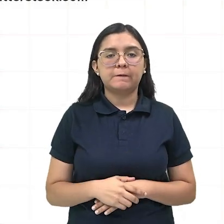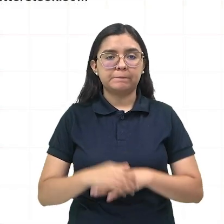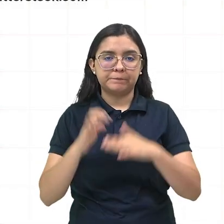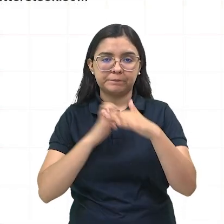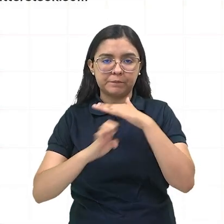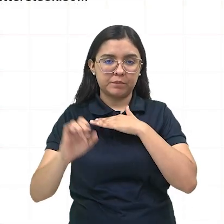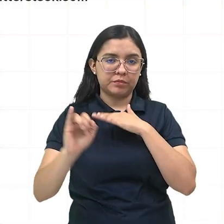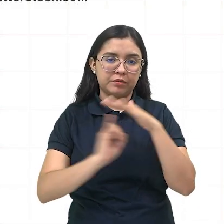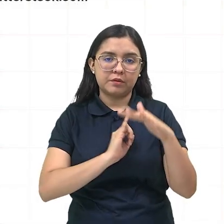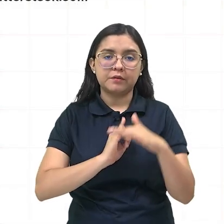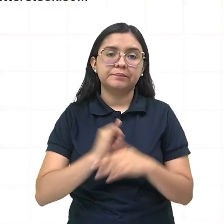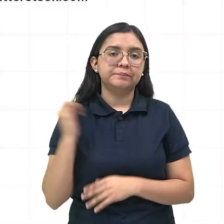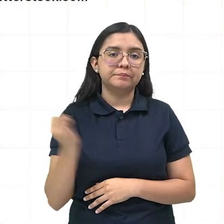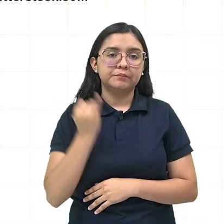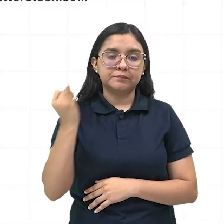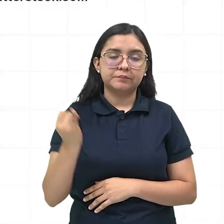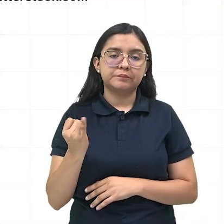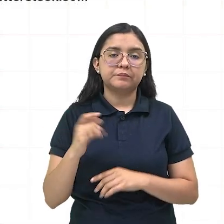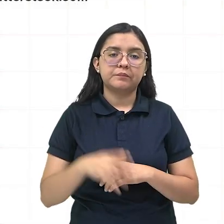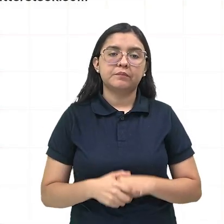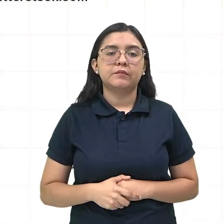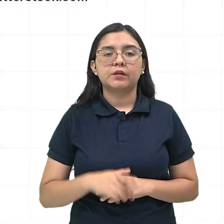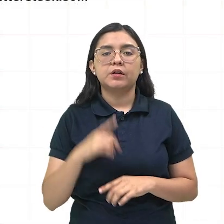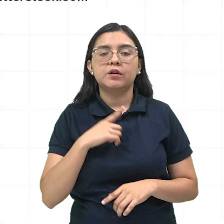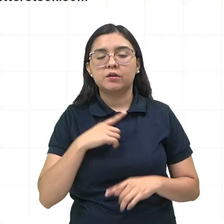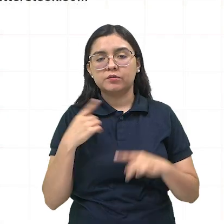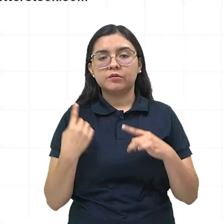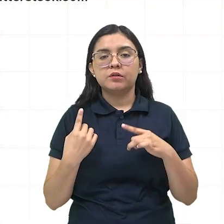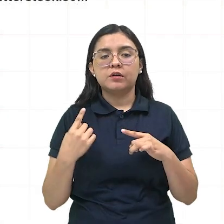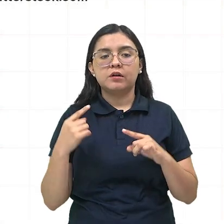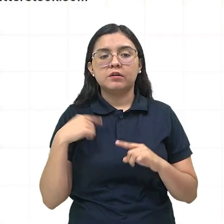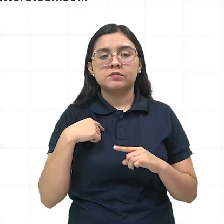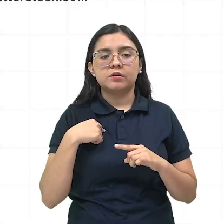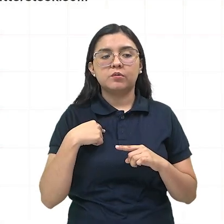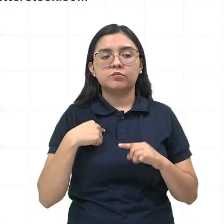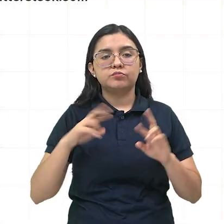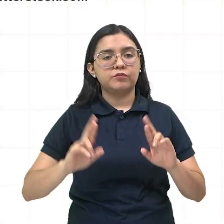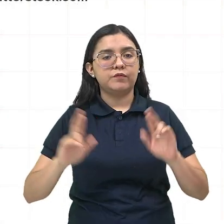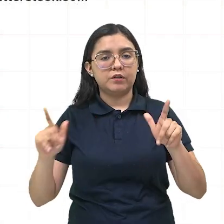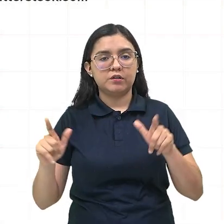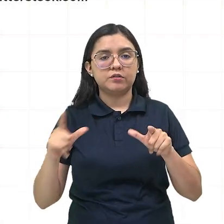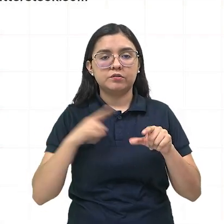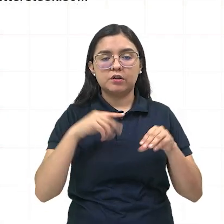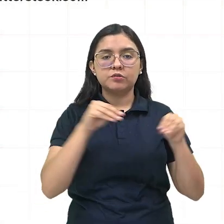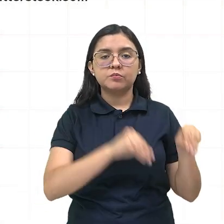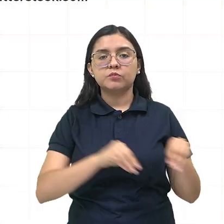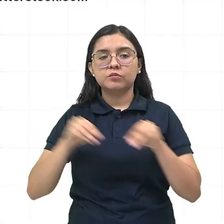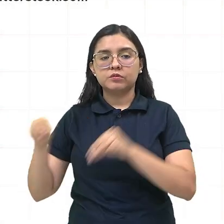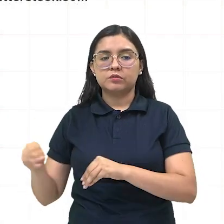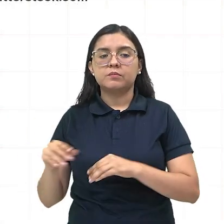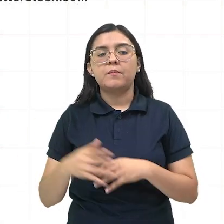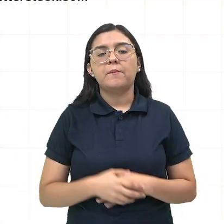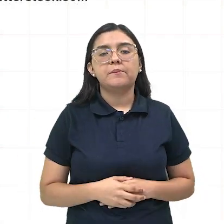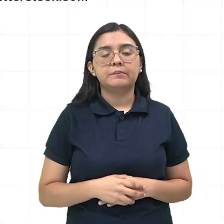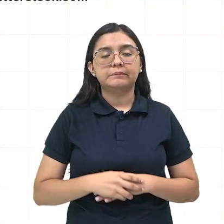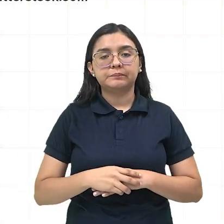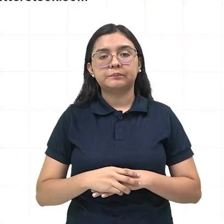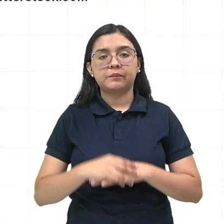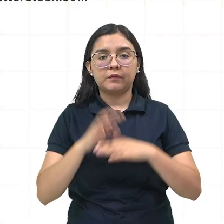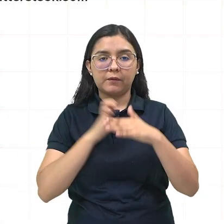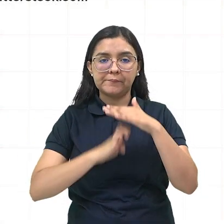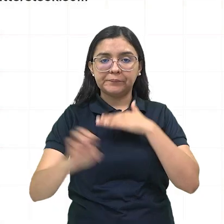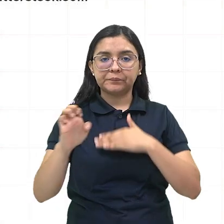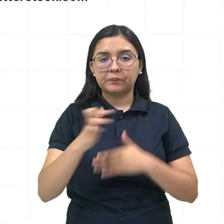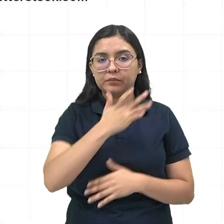muito importante, porque é o tipo de movimento que essas pessoas fazem. Um emigrante, com a letra E, é